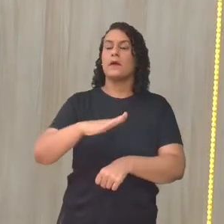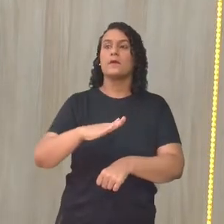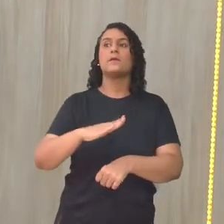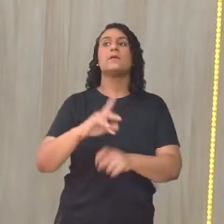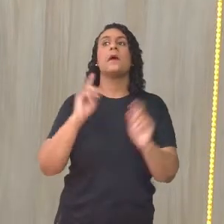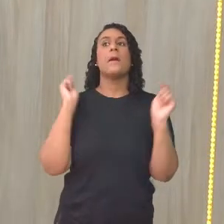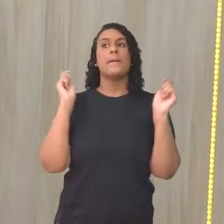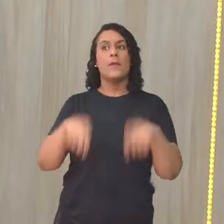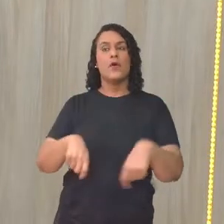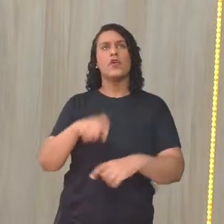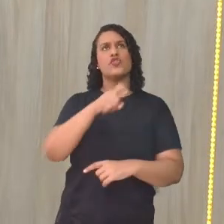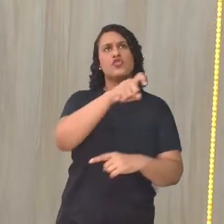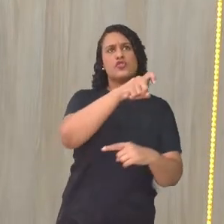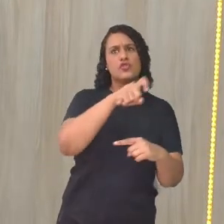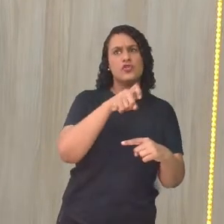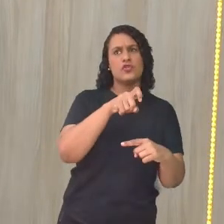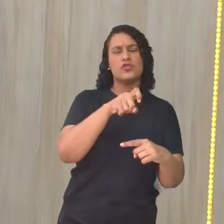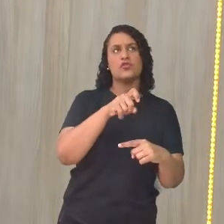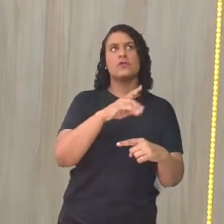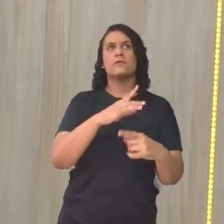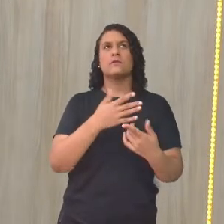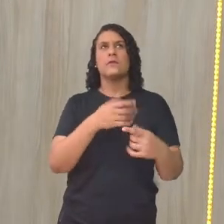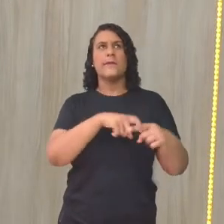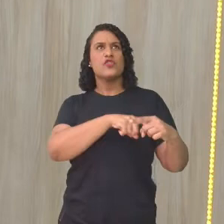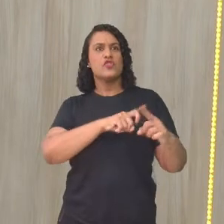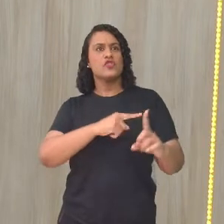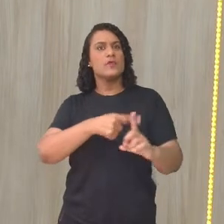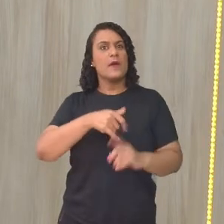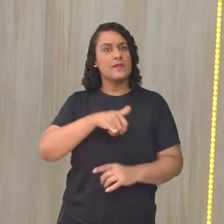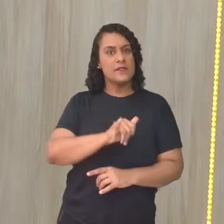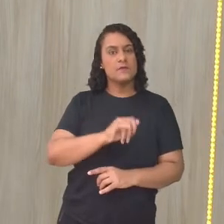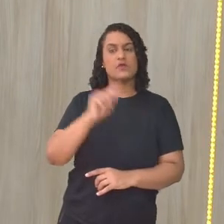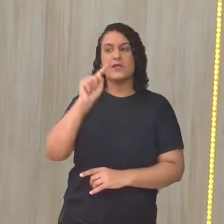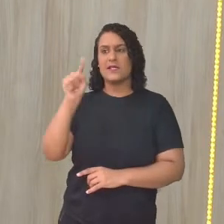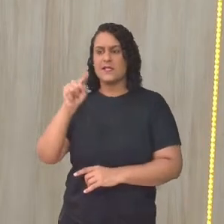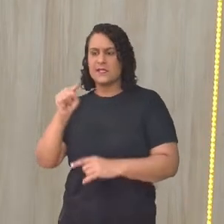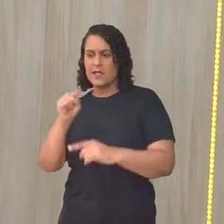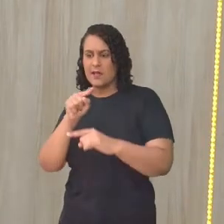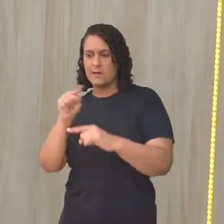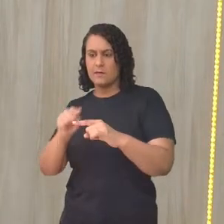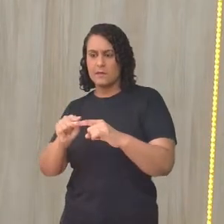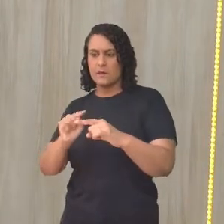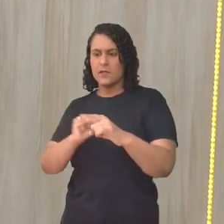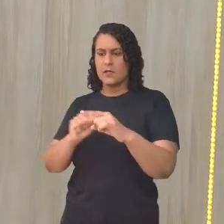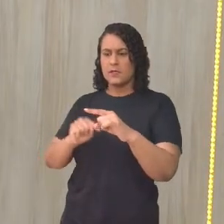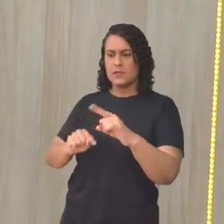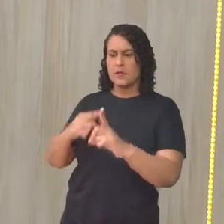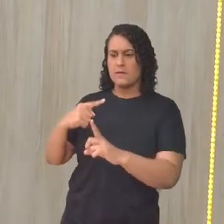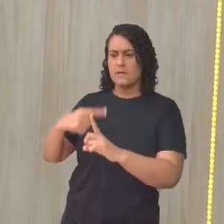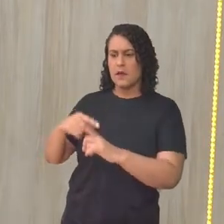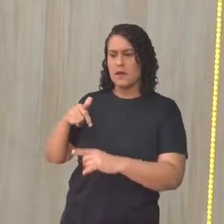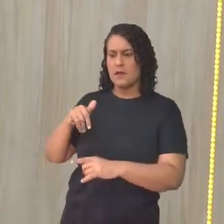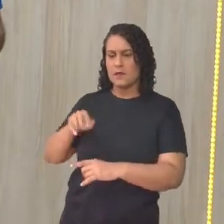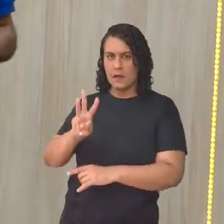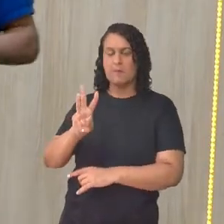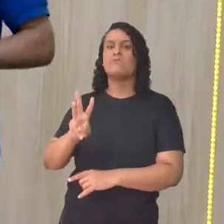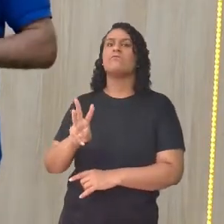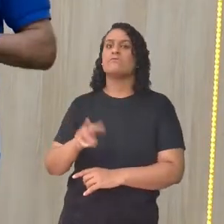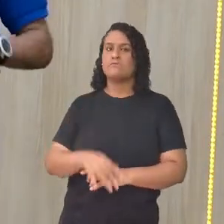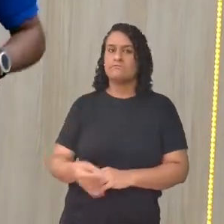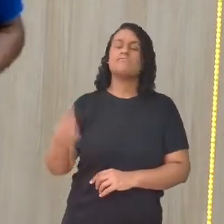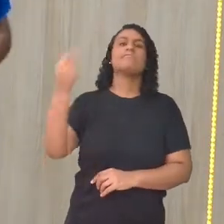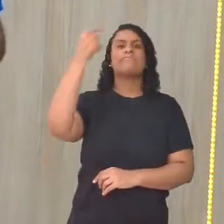um pedacinho está para a soma dos dois, assim como um pedacinho está para a soma dos dois. O cara, show de bola,